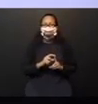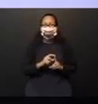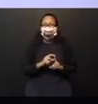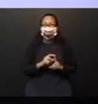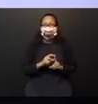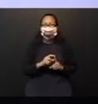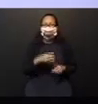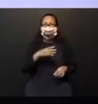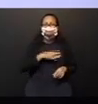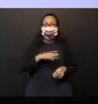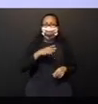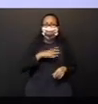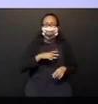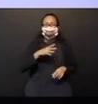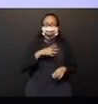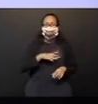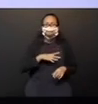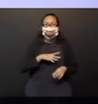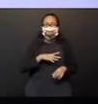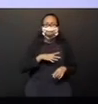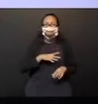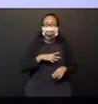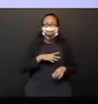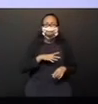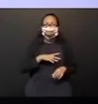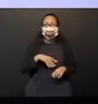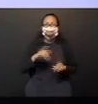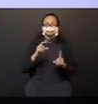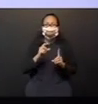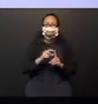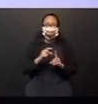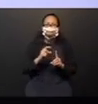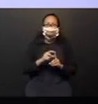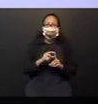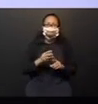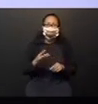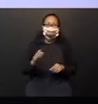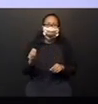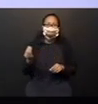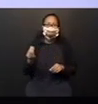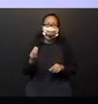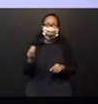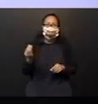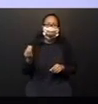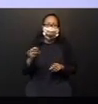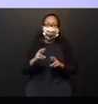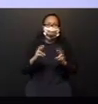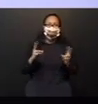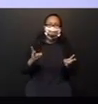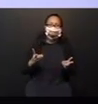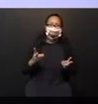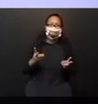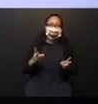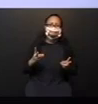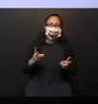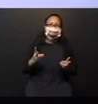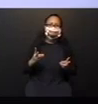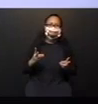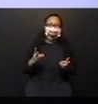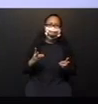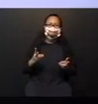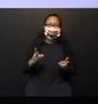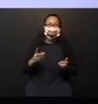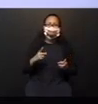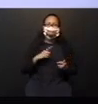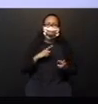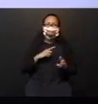língua portuguesa, algumas palavras, o plural delas é um pouquinho diferente, mas elas são exceções. Tem uma delas, inclusive,